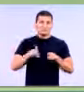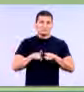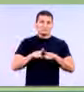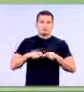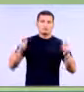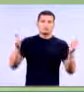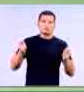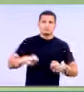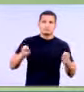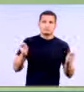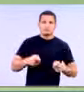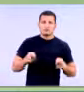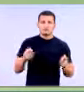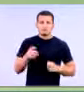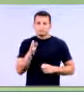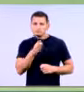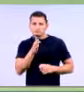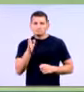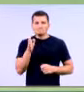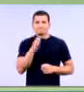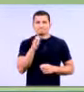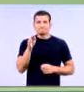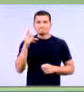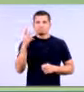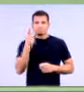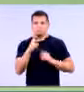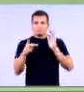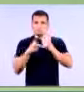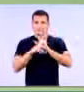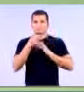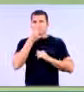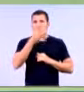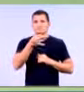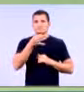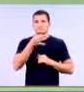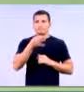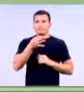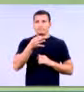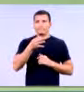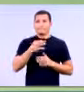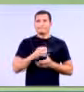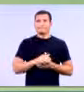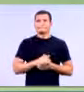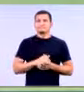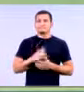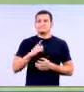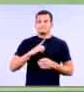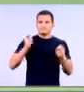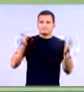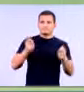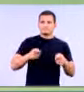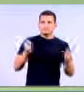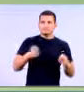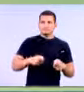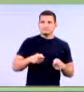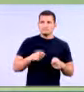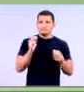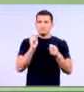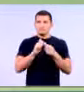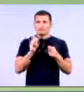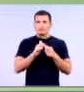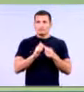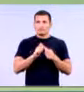de guiar-se pela sua própria razão. Envolve a capacidade de realizar o que exige um